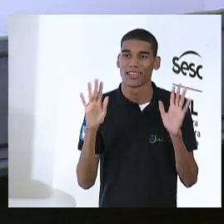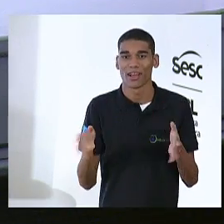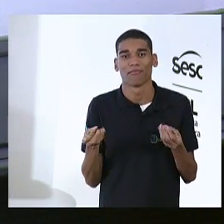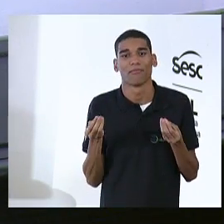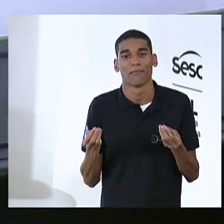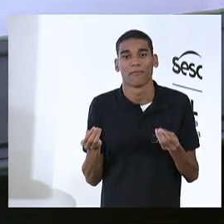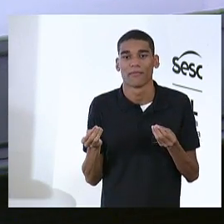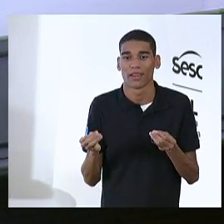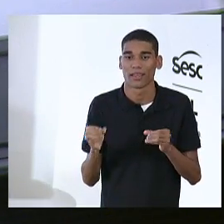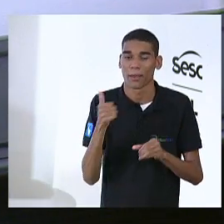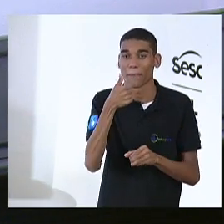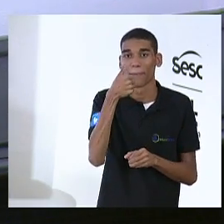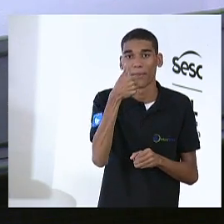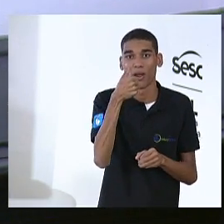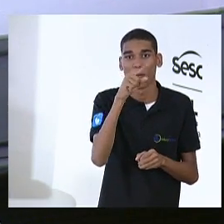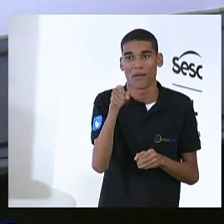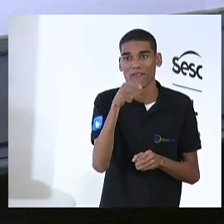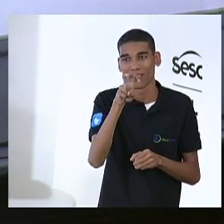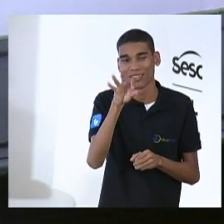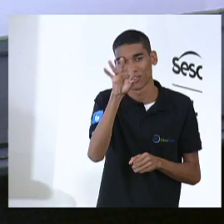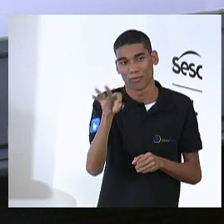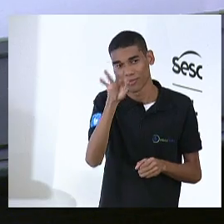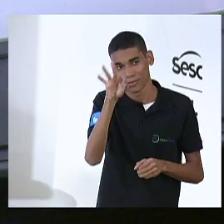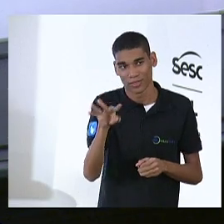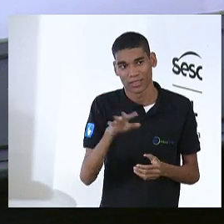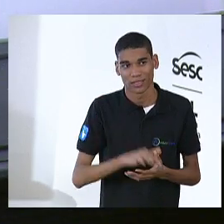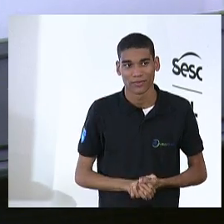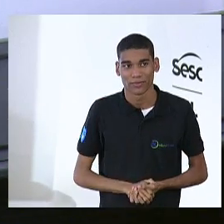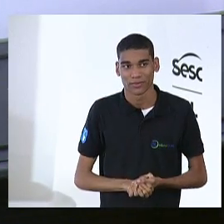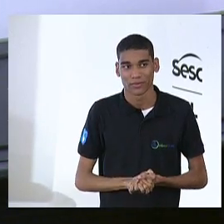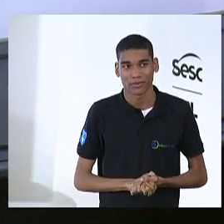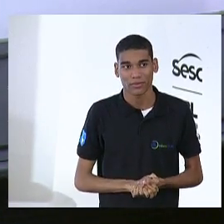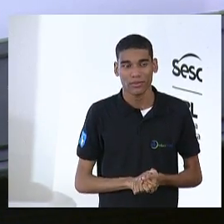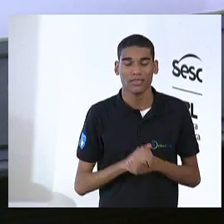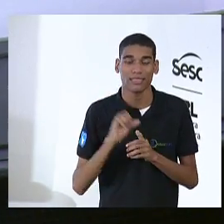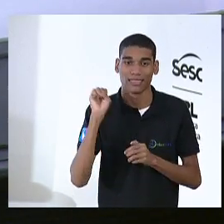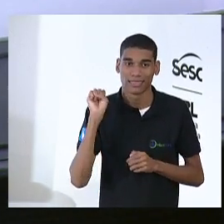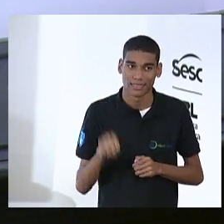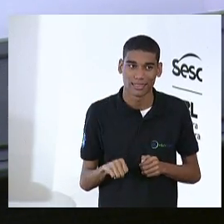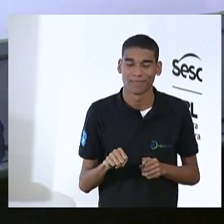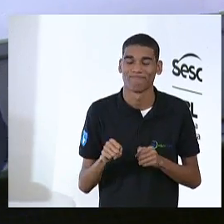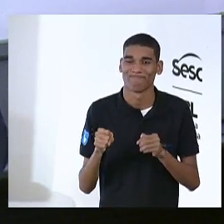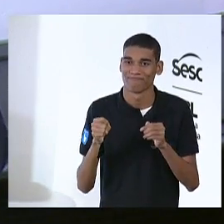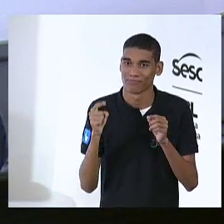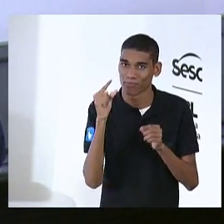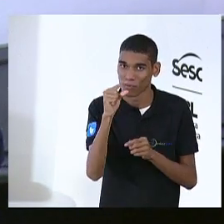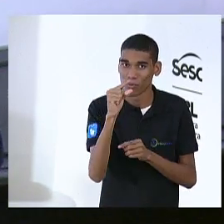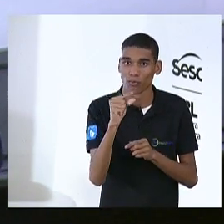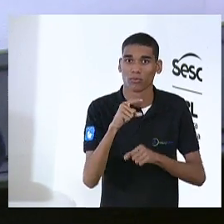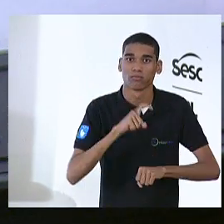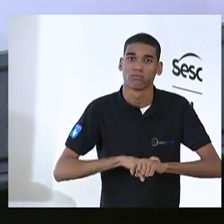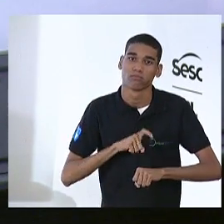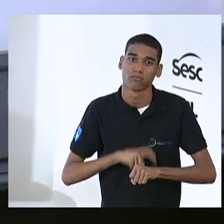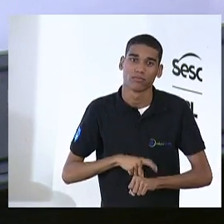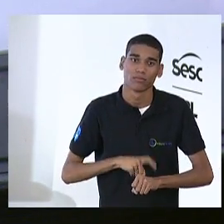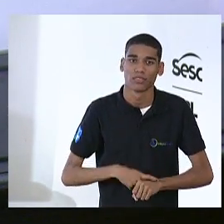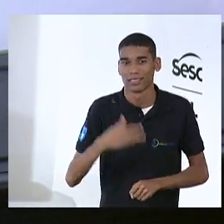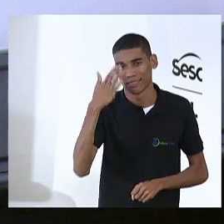para 1,5%. Né? Sim, pouco tempo. E